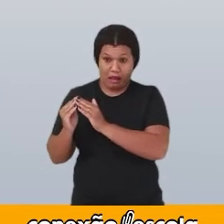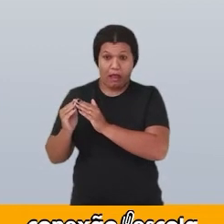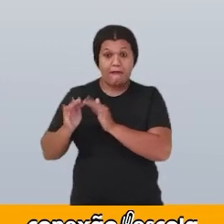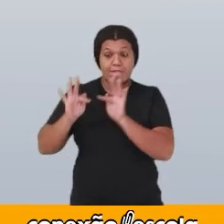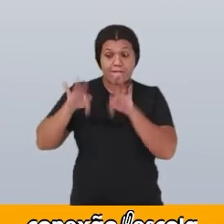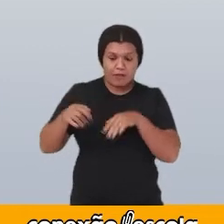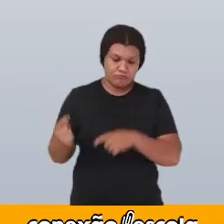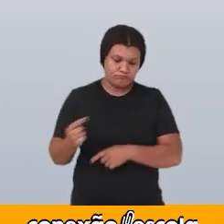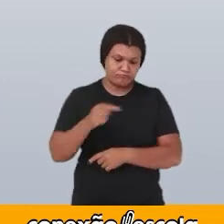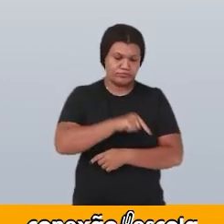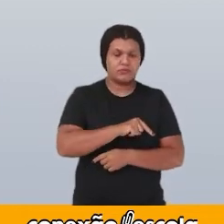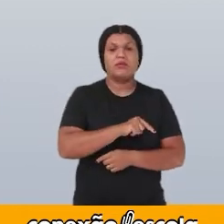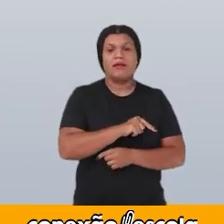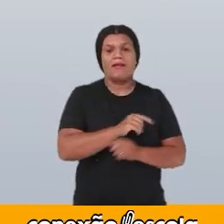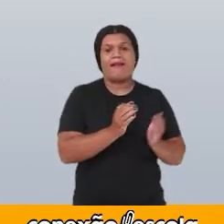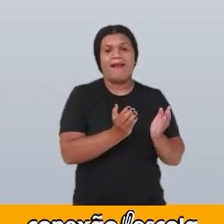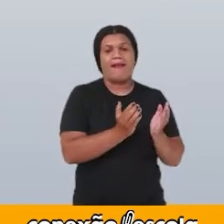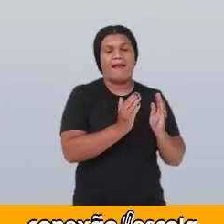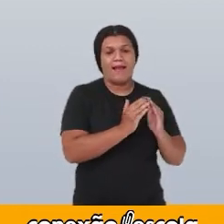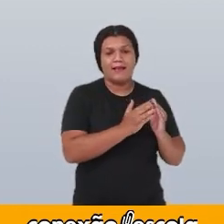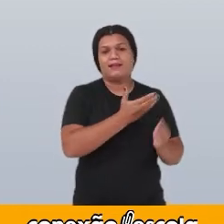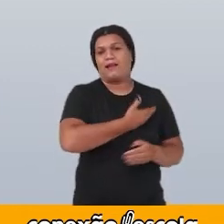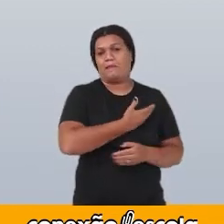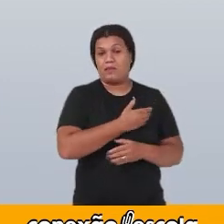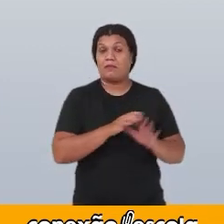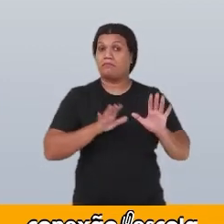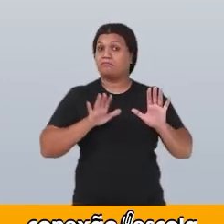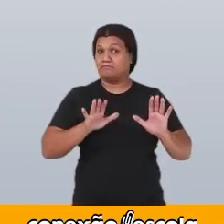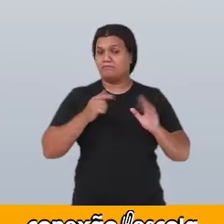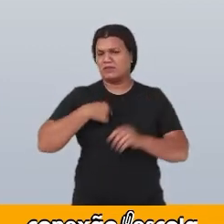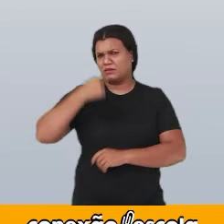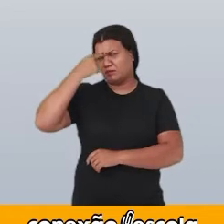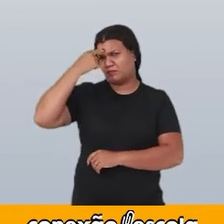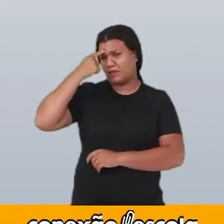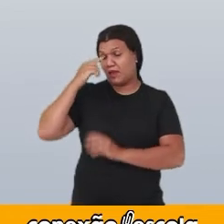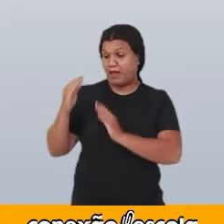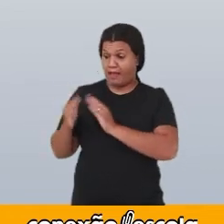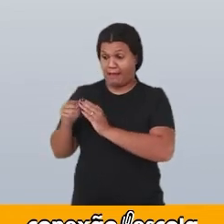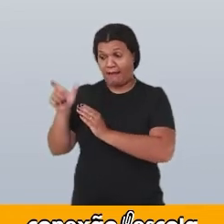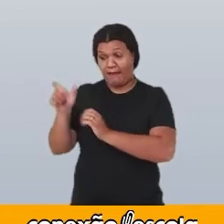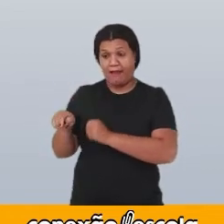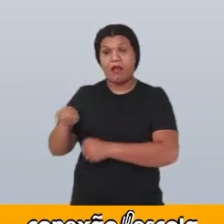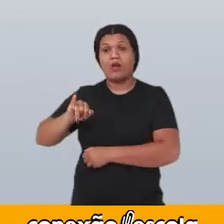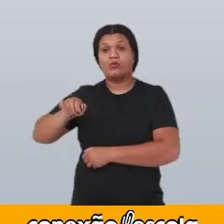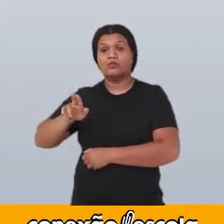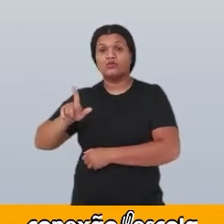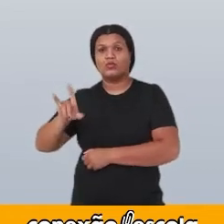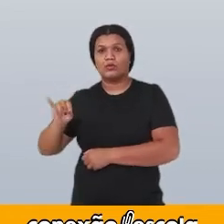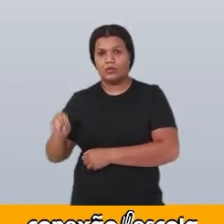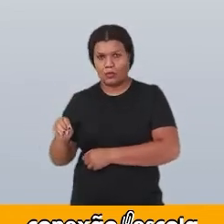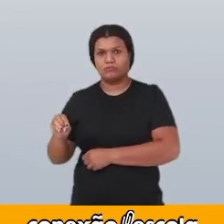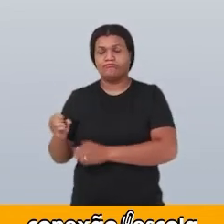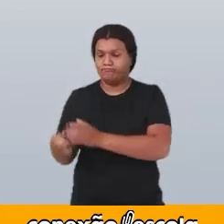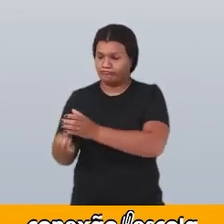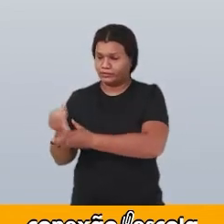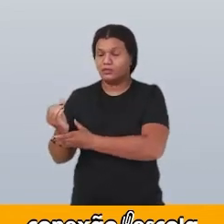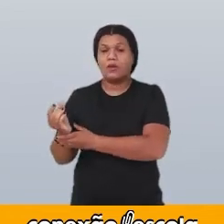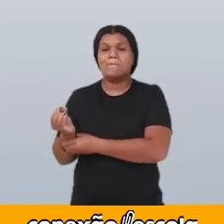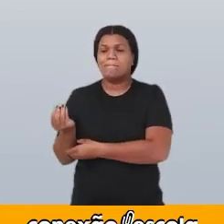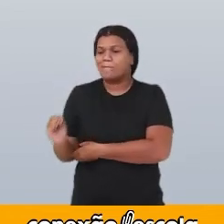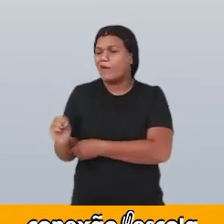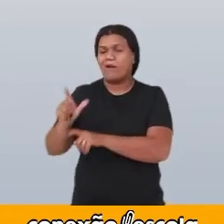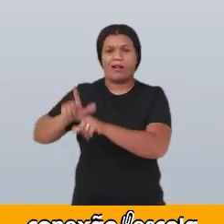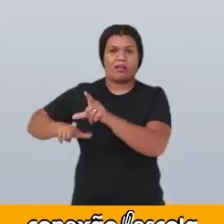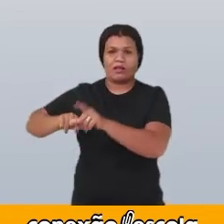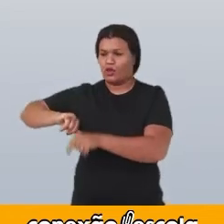Carlos. Se considerarmos a casa de Júlio como origem e usarmos a letra J para representar